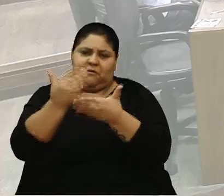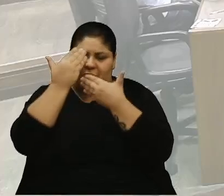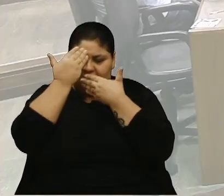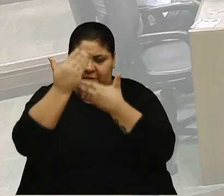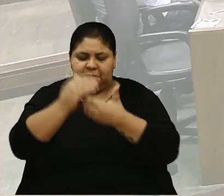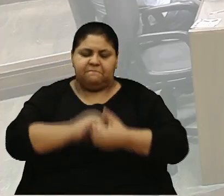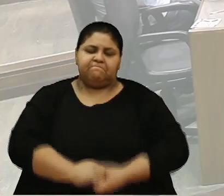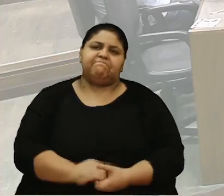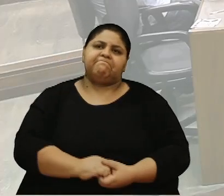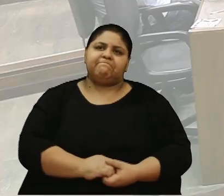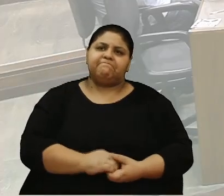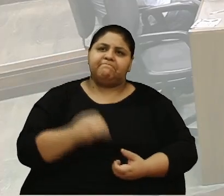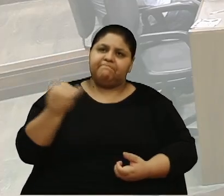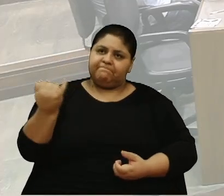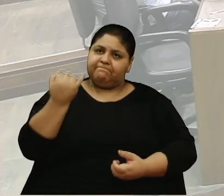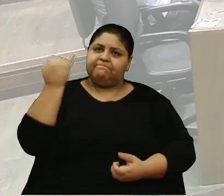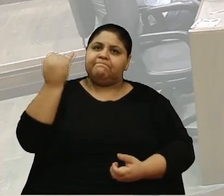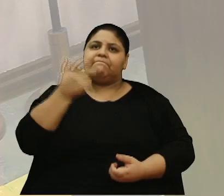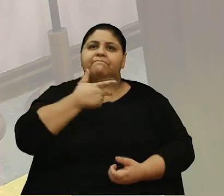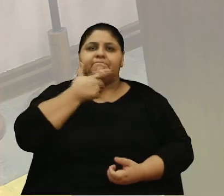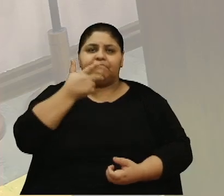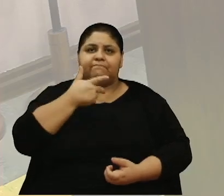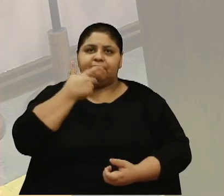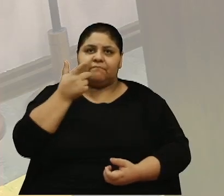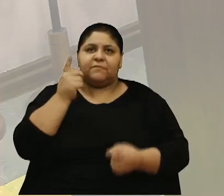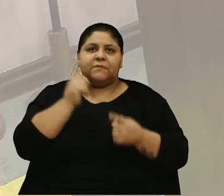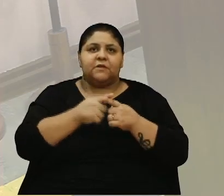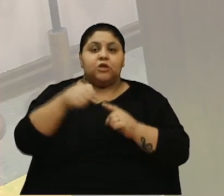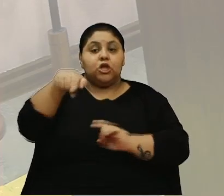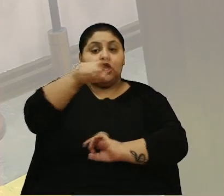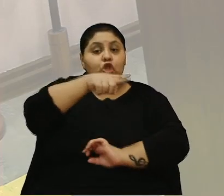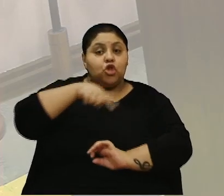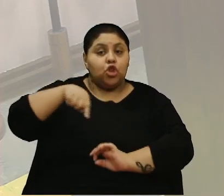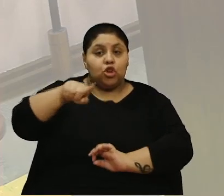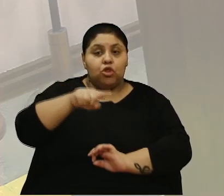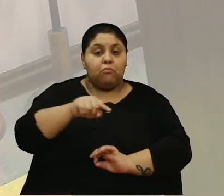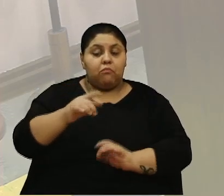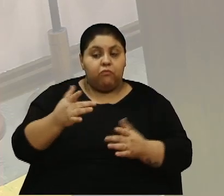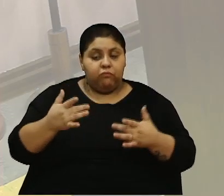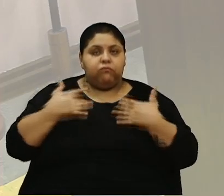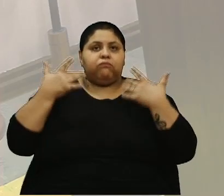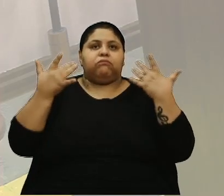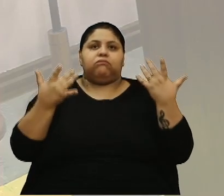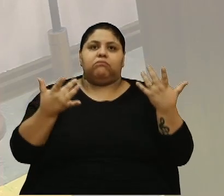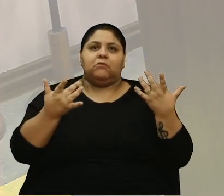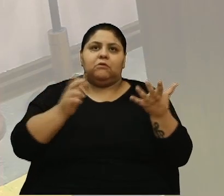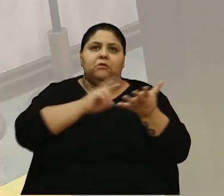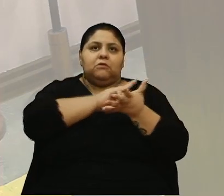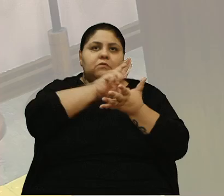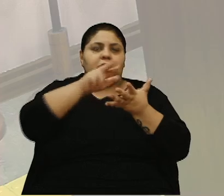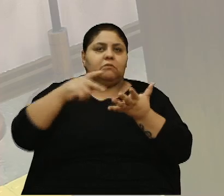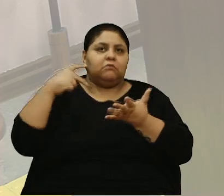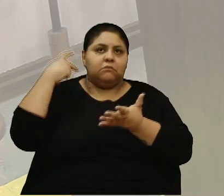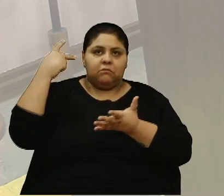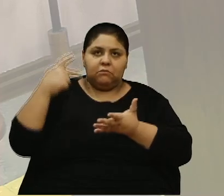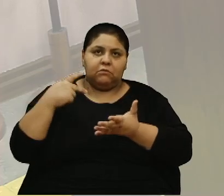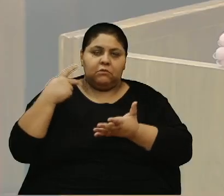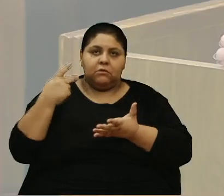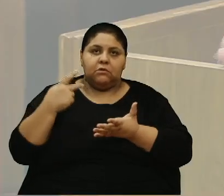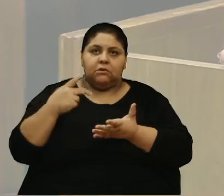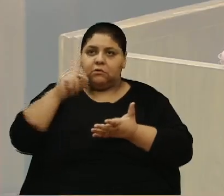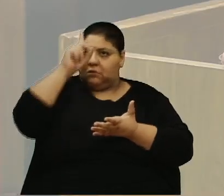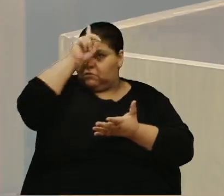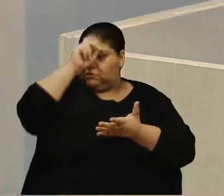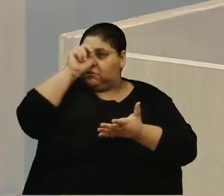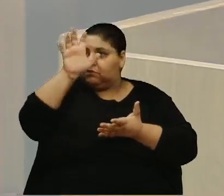importante a sua parte, que é a sua contribuição, porque nós aqui nos surpreendemos. Vários desses colegas vereadores estavam no Hospital